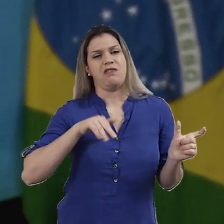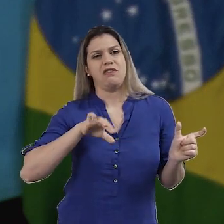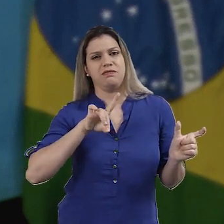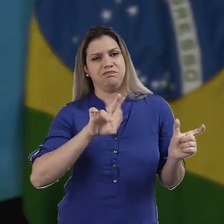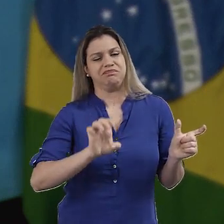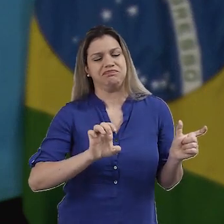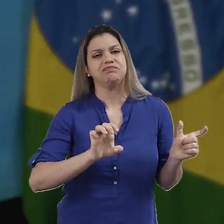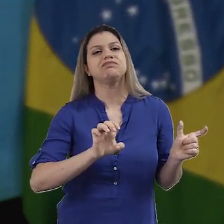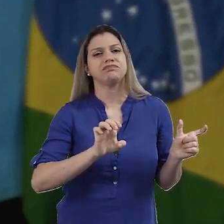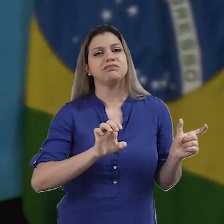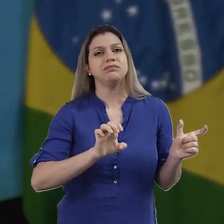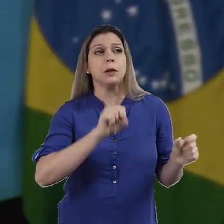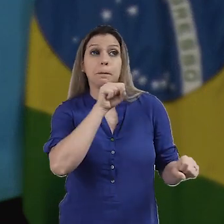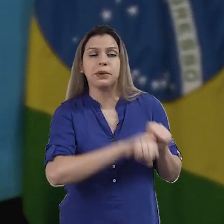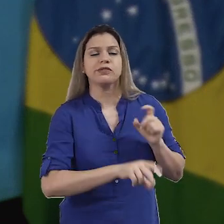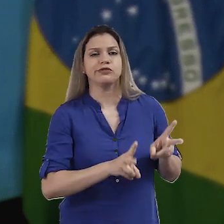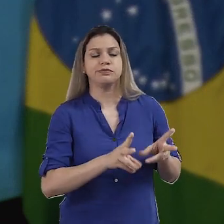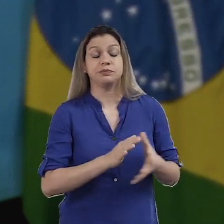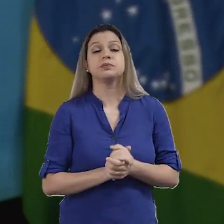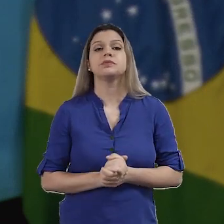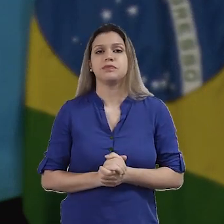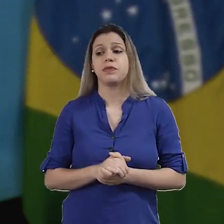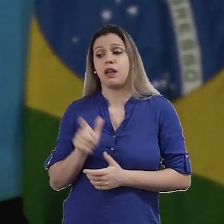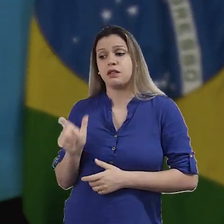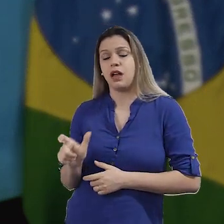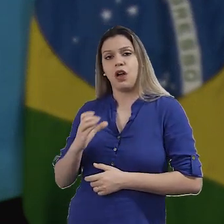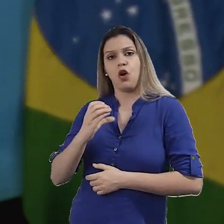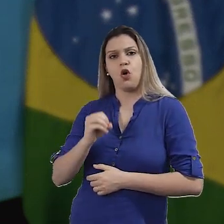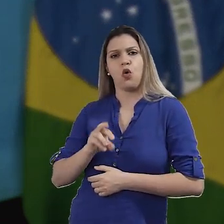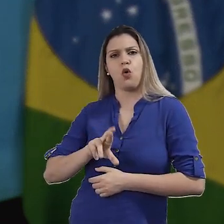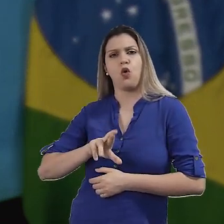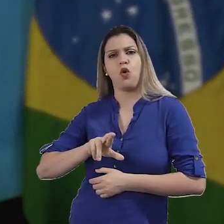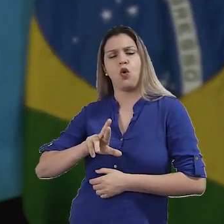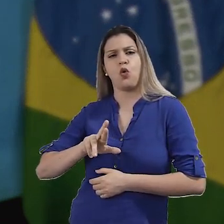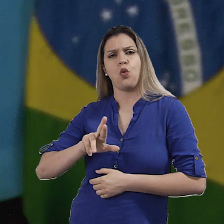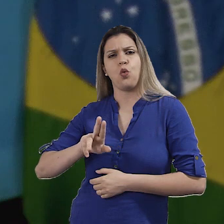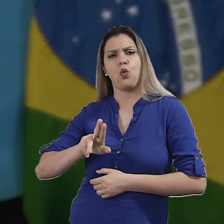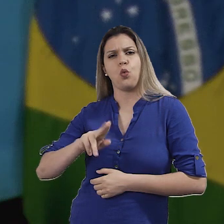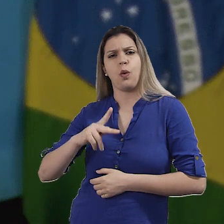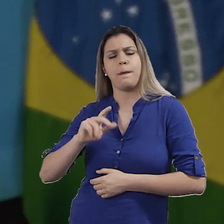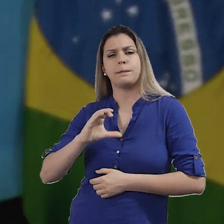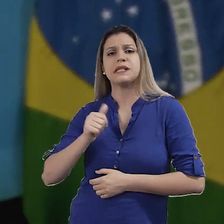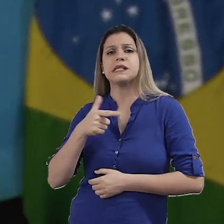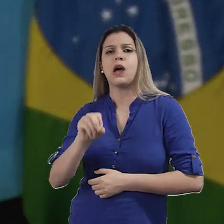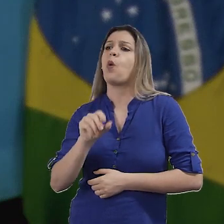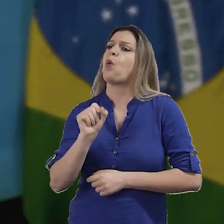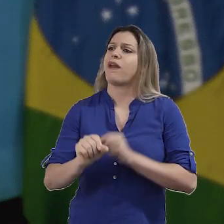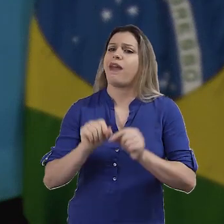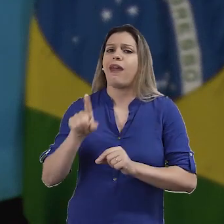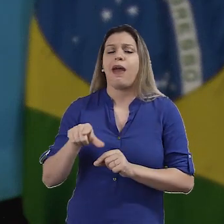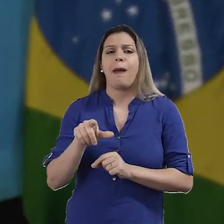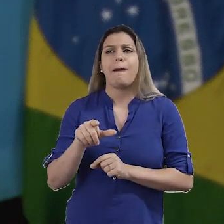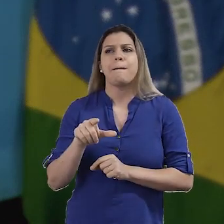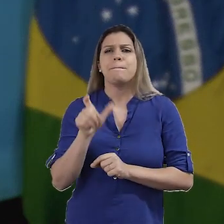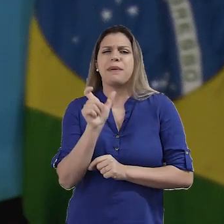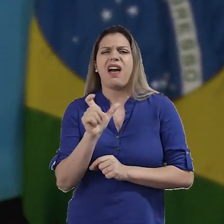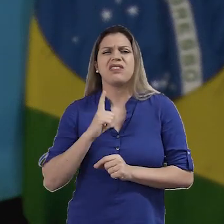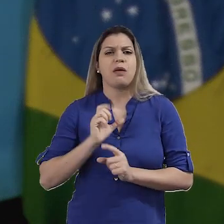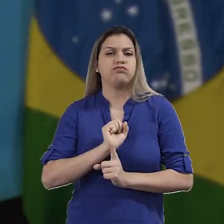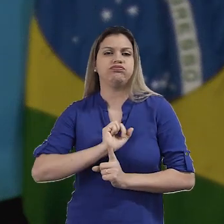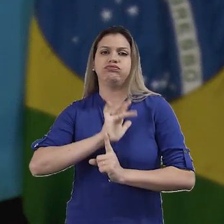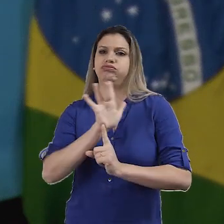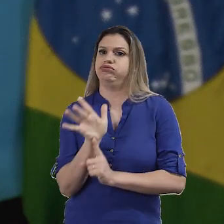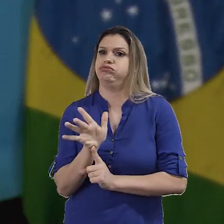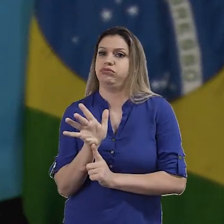uma vantagem, de causar um prejuízo. E a corrupção é um termo hoje, um termo guarda-chuva que abarca